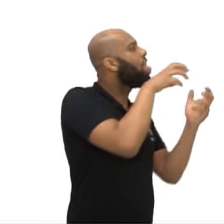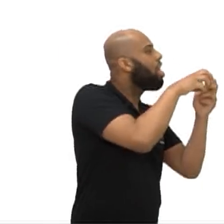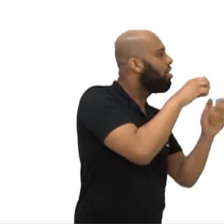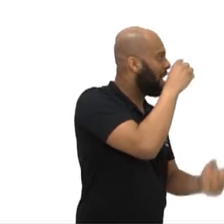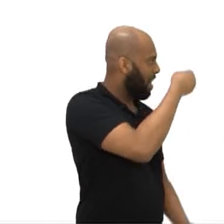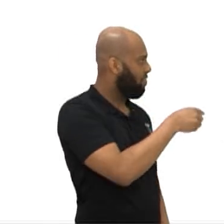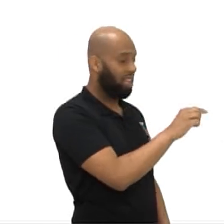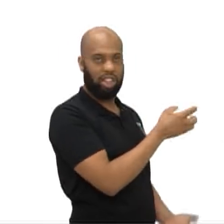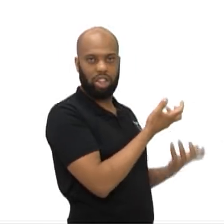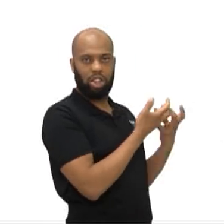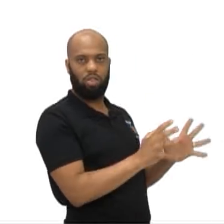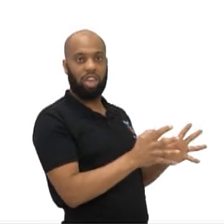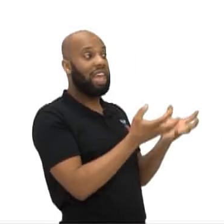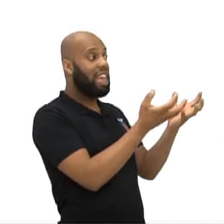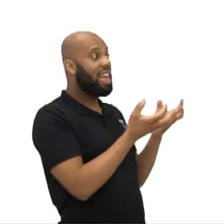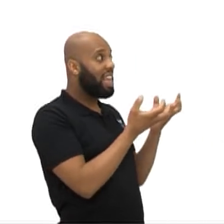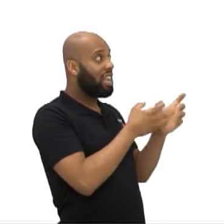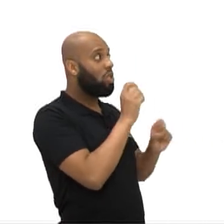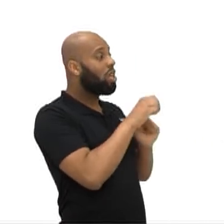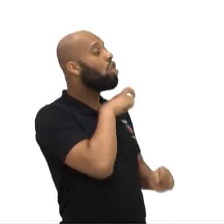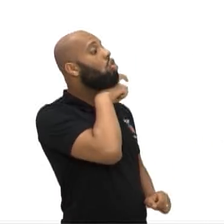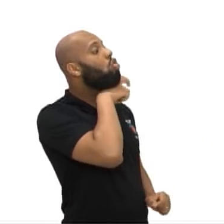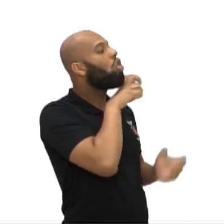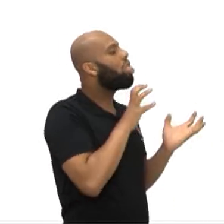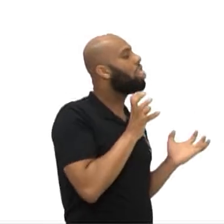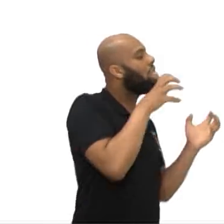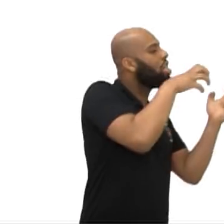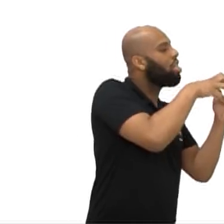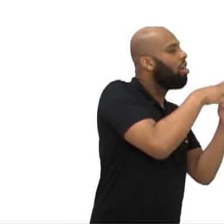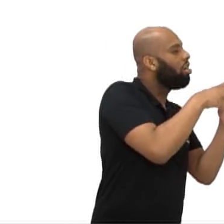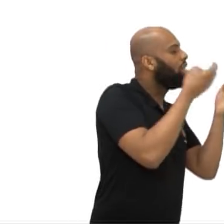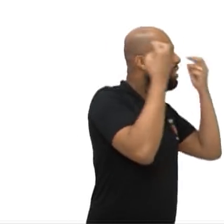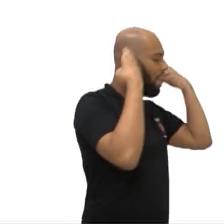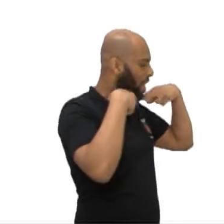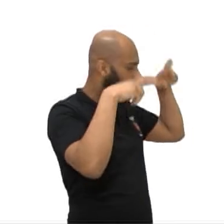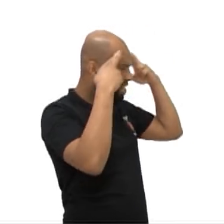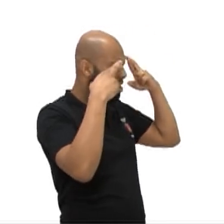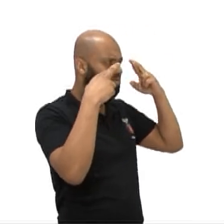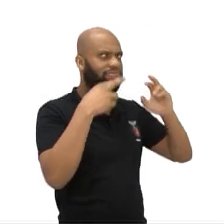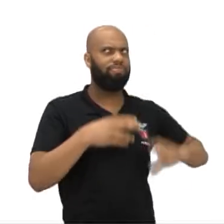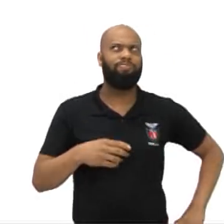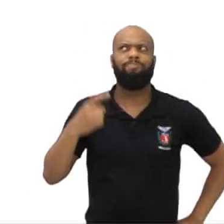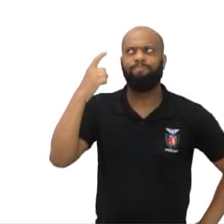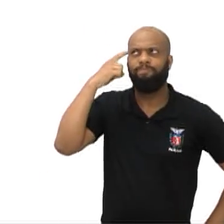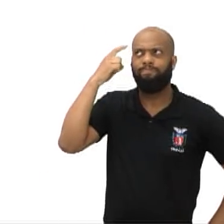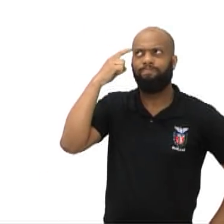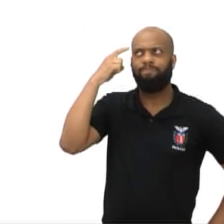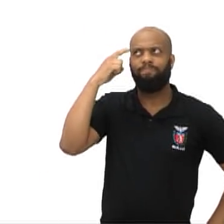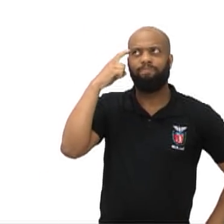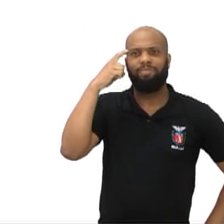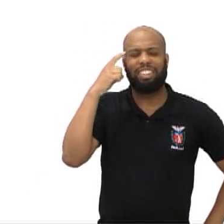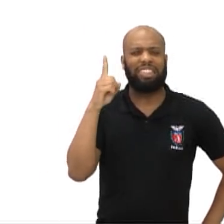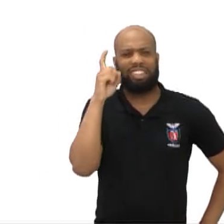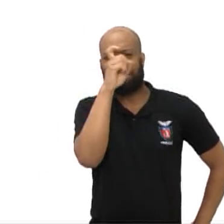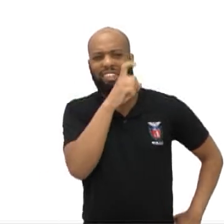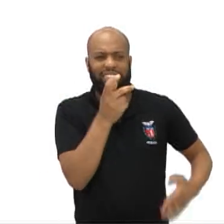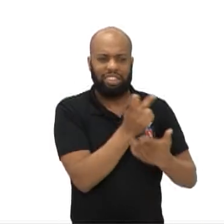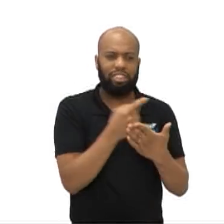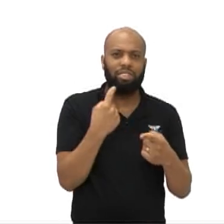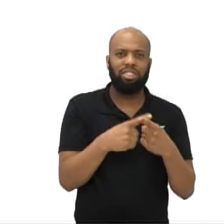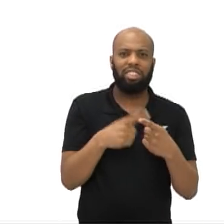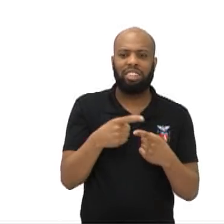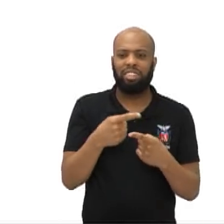e sim um carneiro. Ele teve dificuldades para desenhá-lo, pois fora desencorajado de desenhar quando